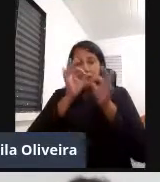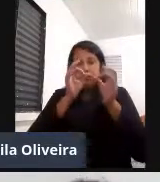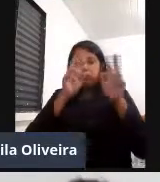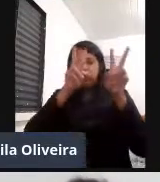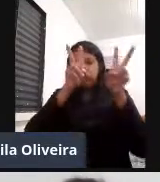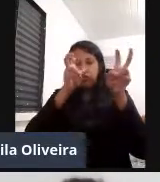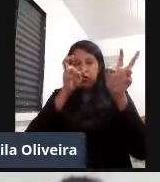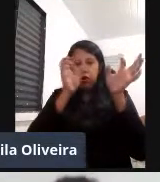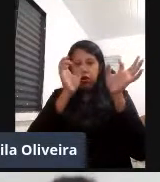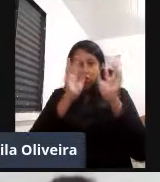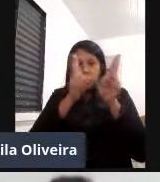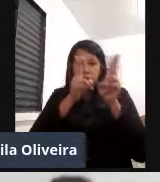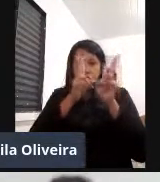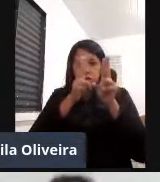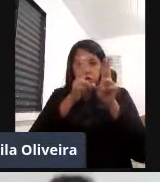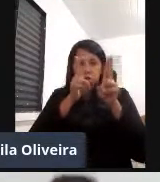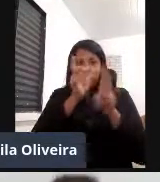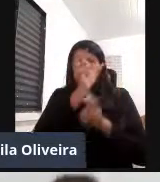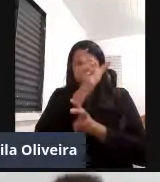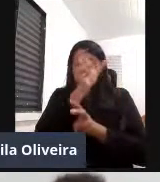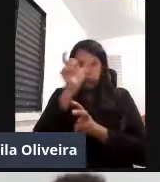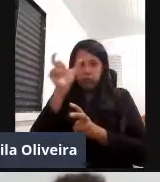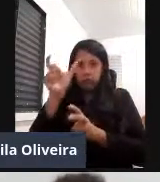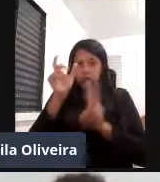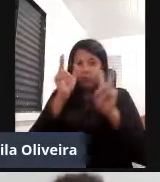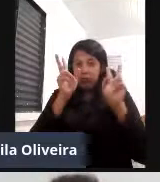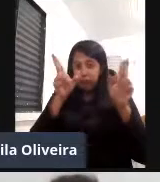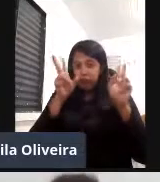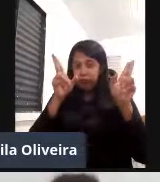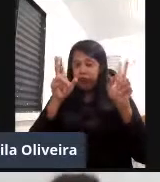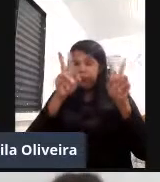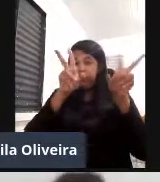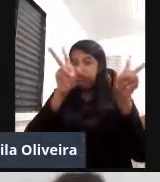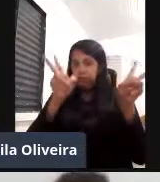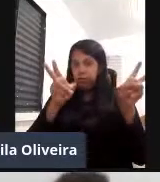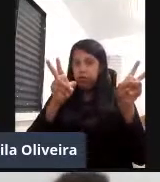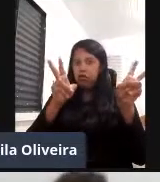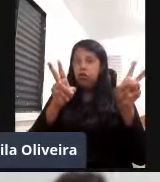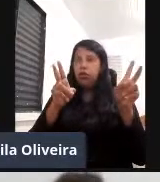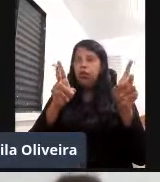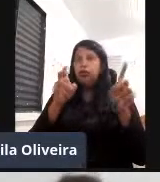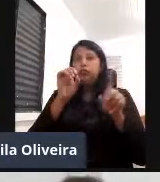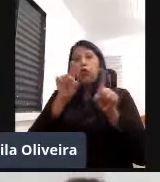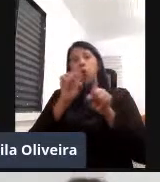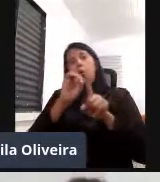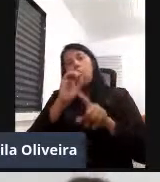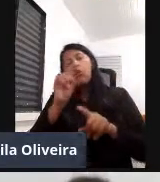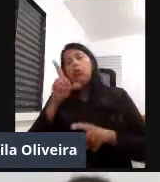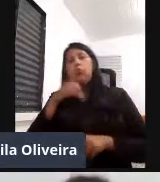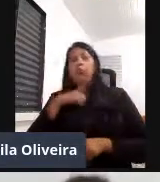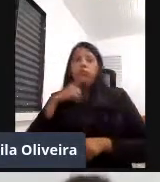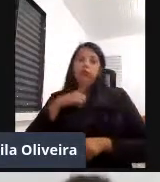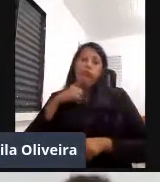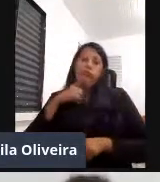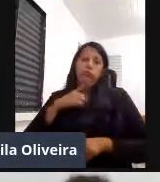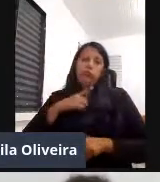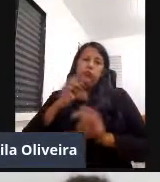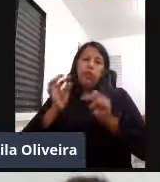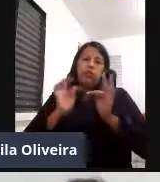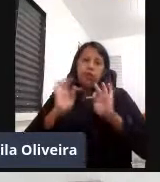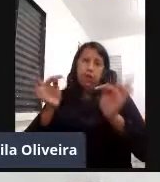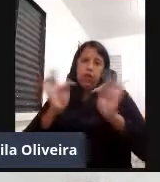aspas, dados governamentais nesta ordem e do jeitinho que eu escrevi, quanto